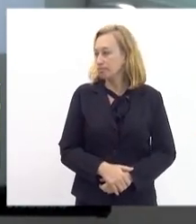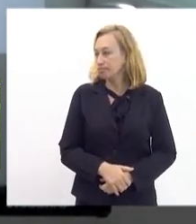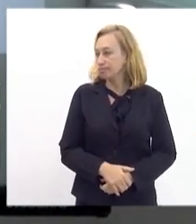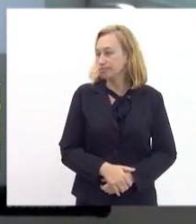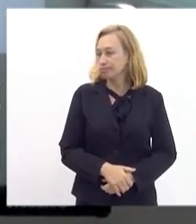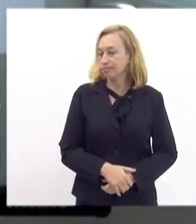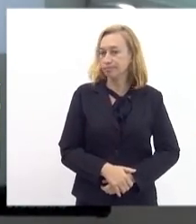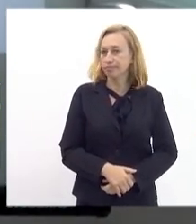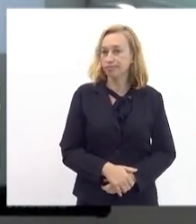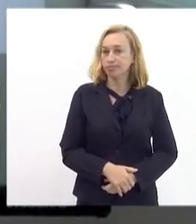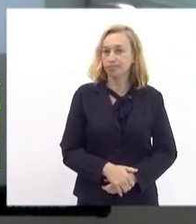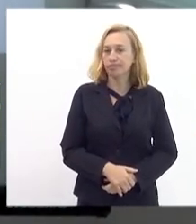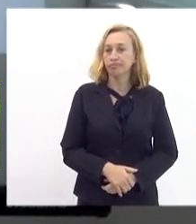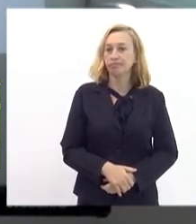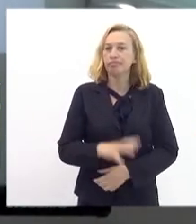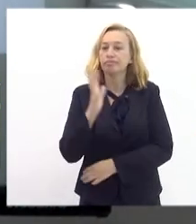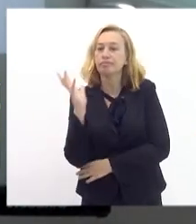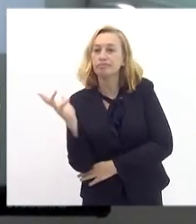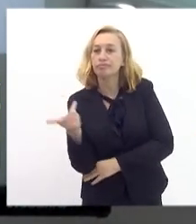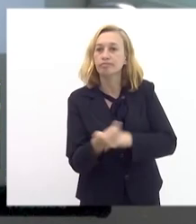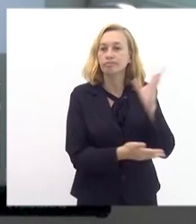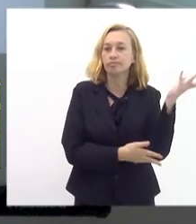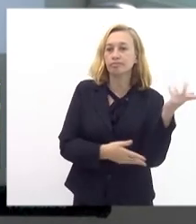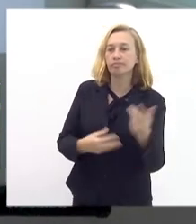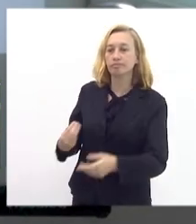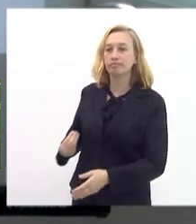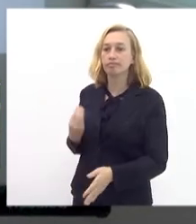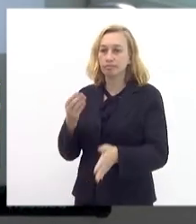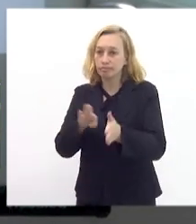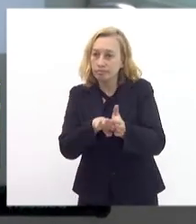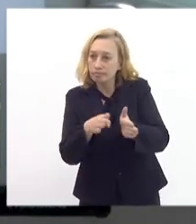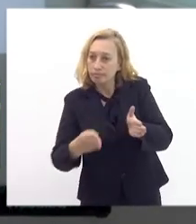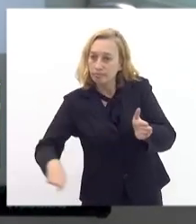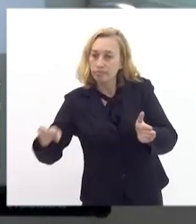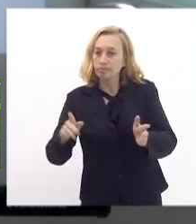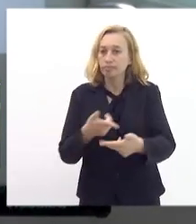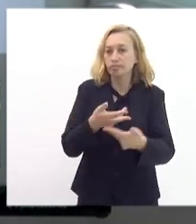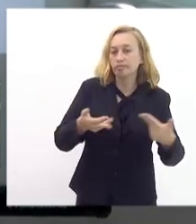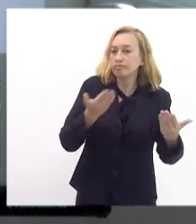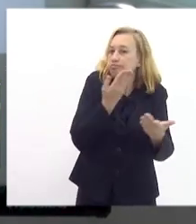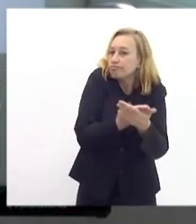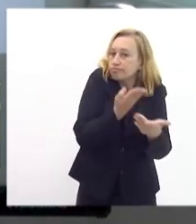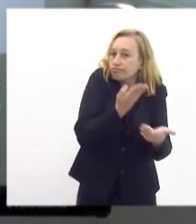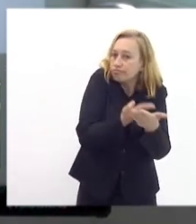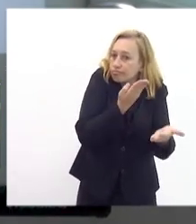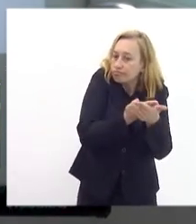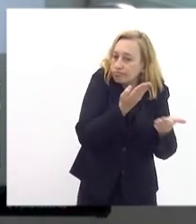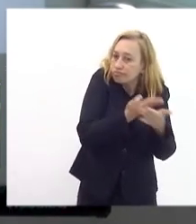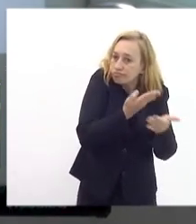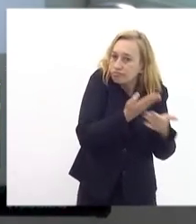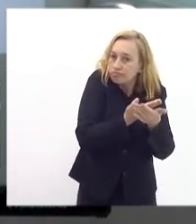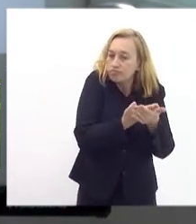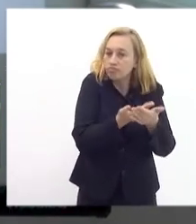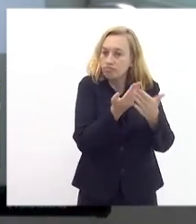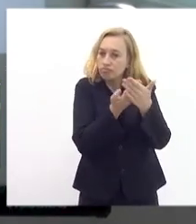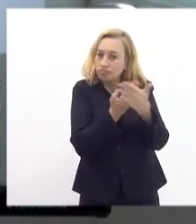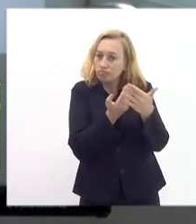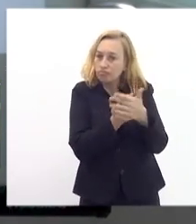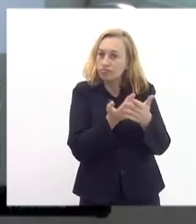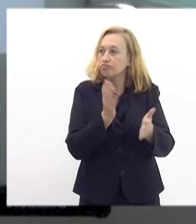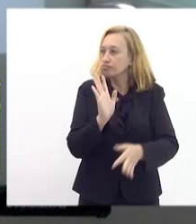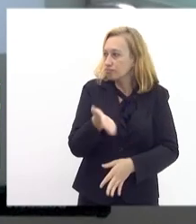a comer ambiente EA vida marinha então vários estudos estão sendo feitos